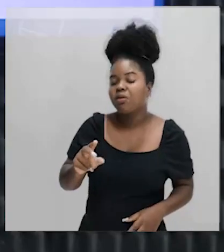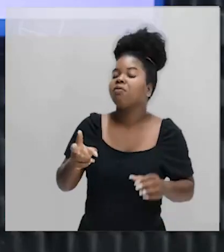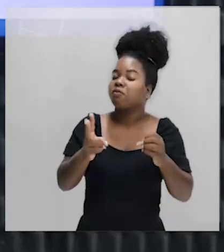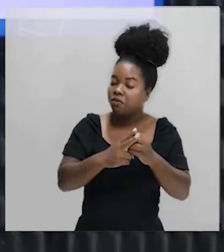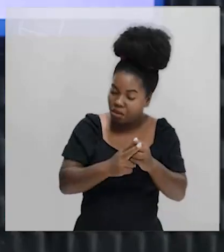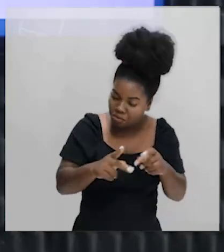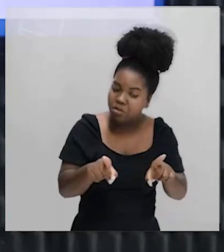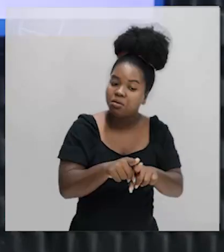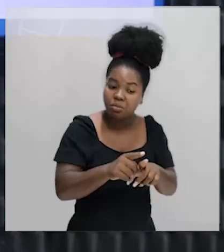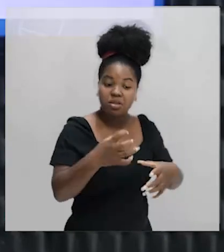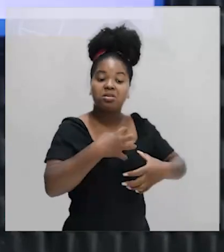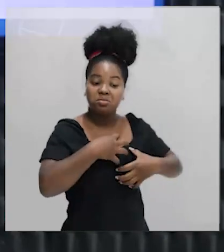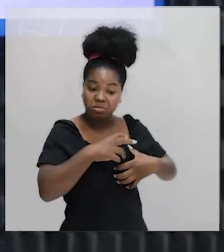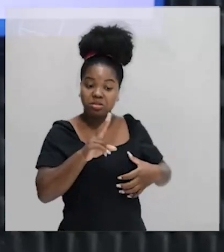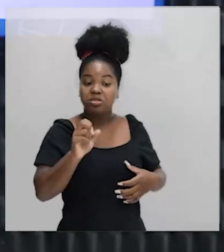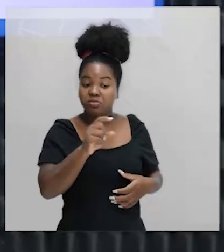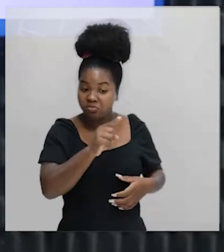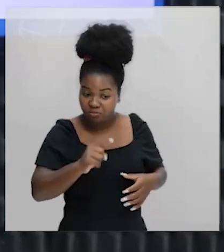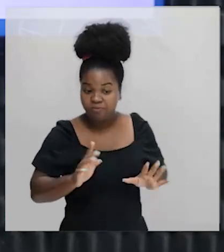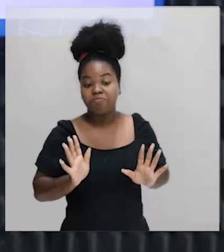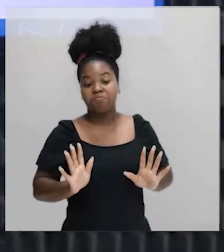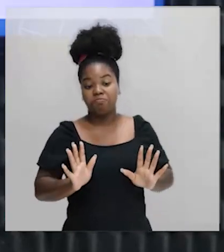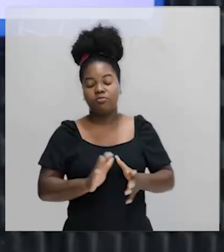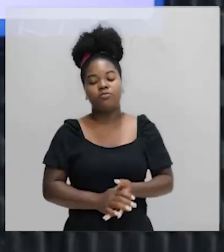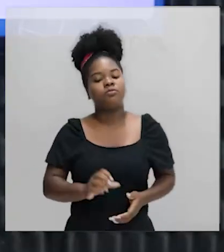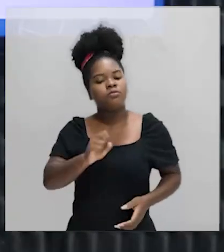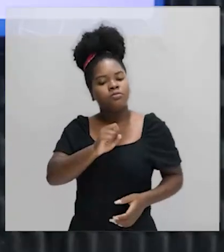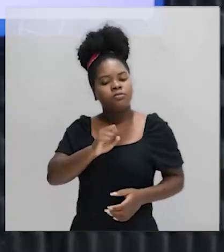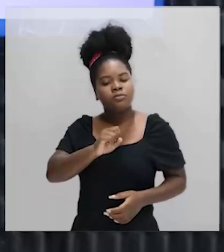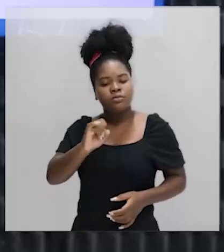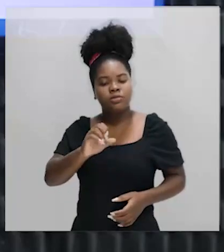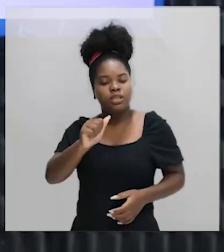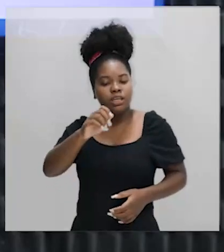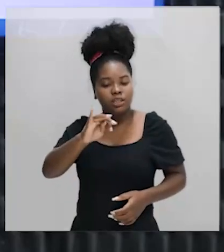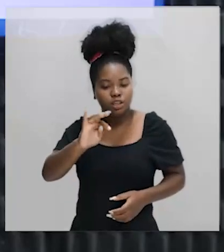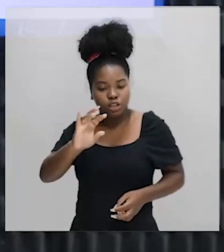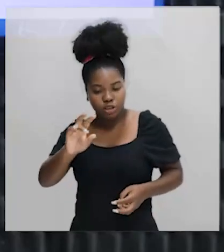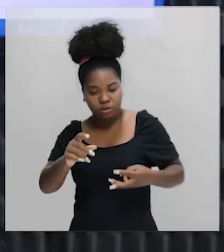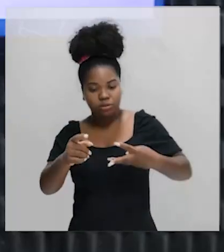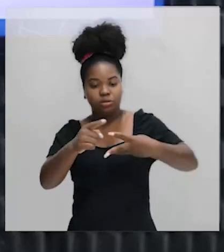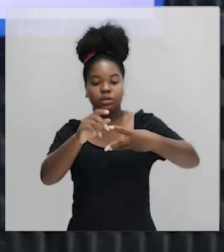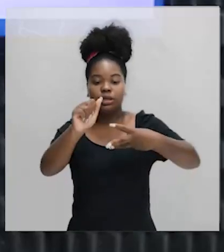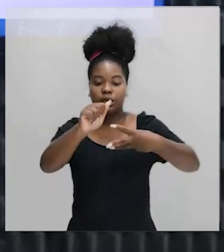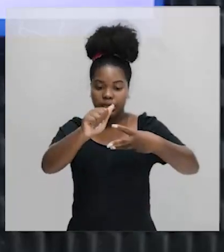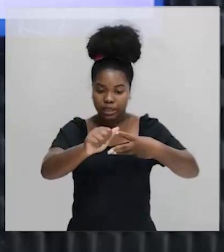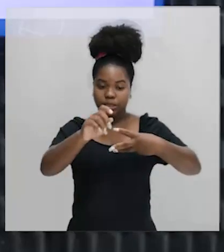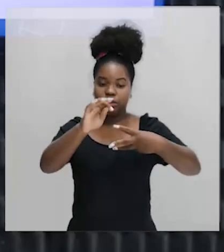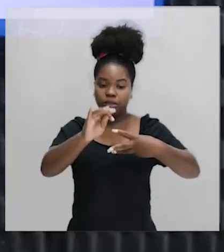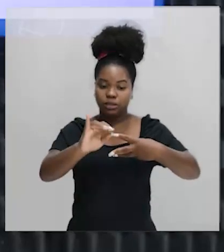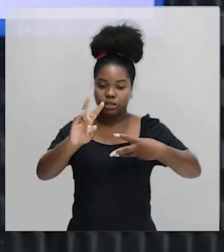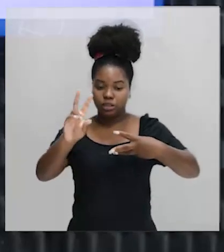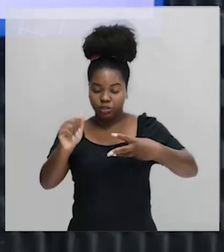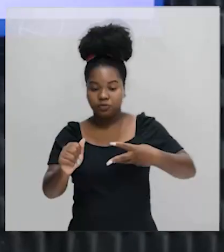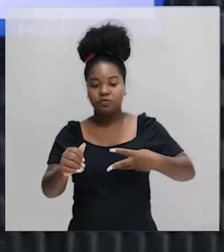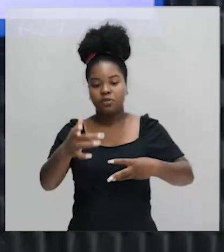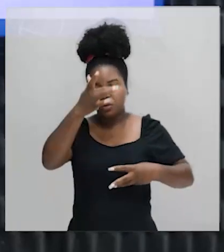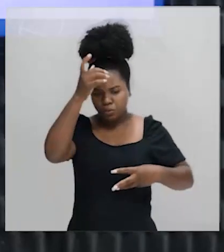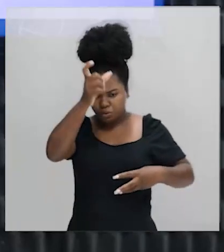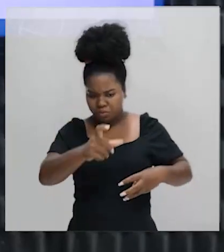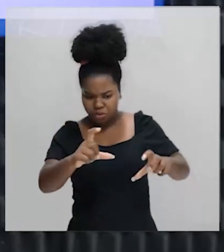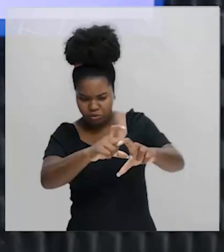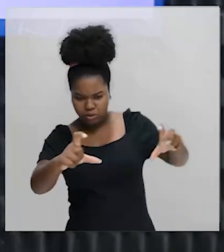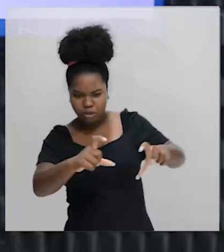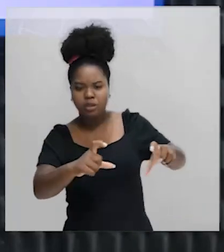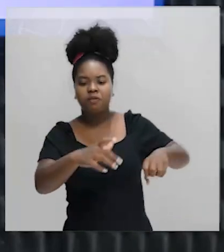também se flexiona de acordo com a voz, né? Se é voz ativa, quando o sujeito pratica a